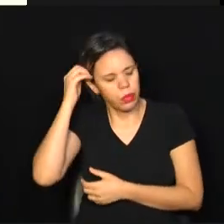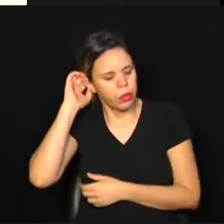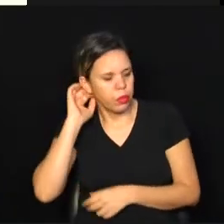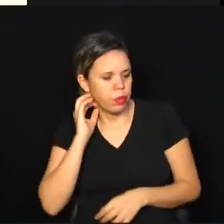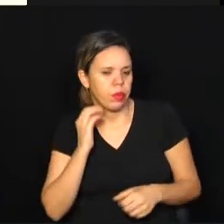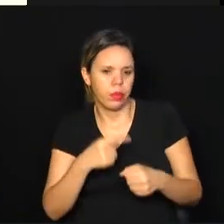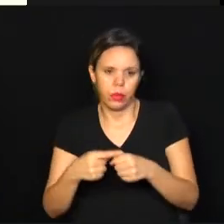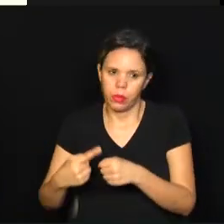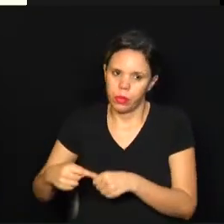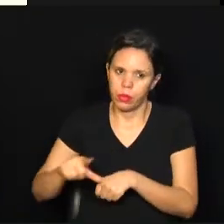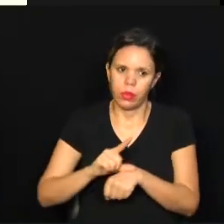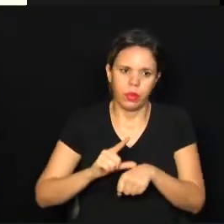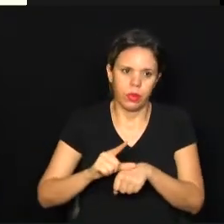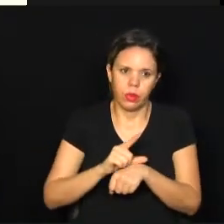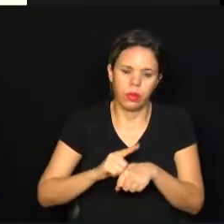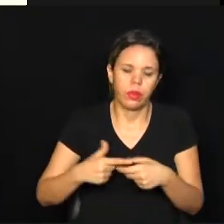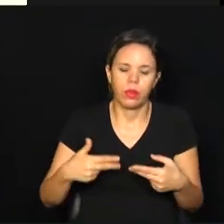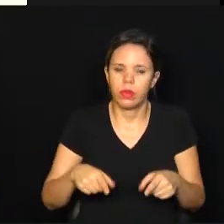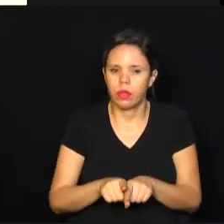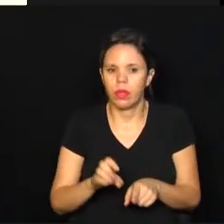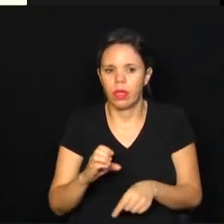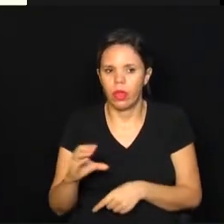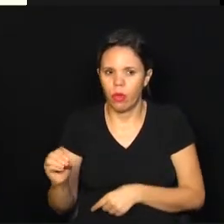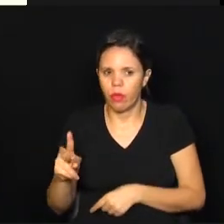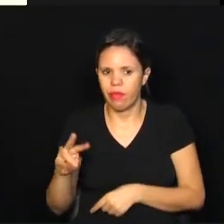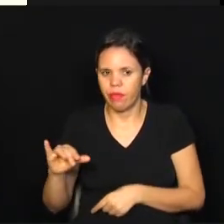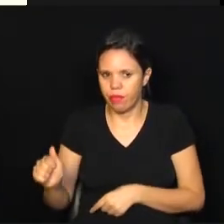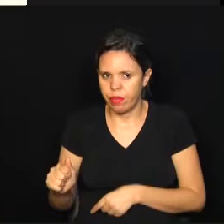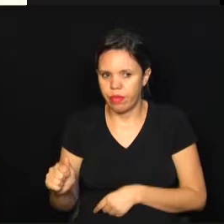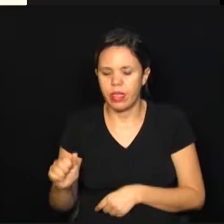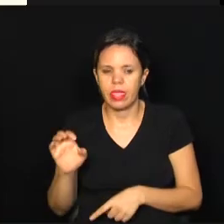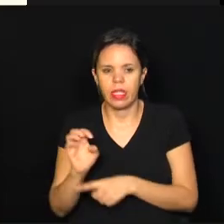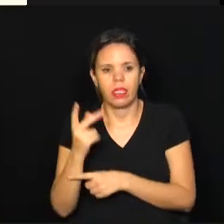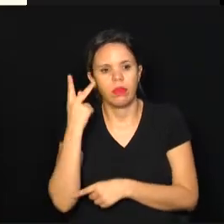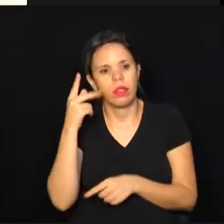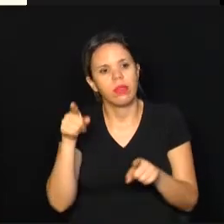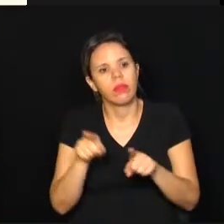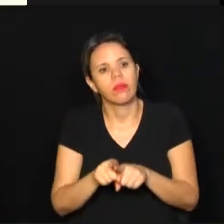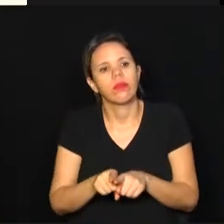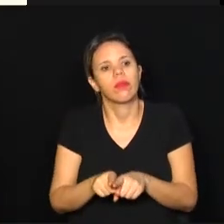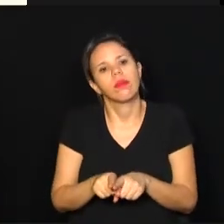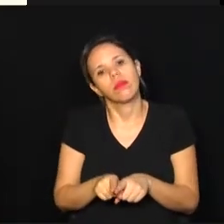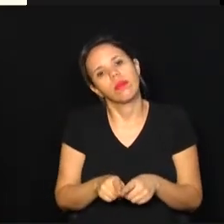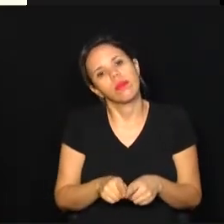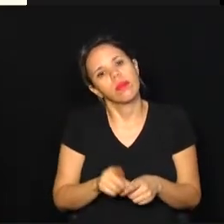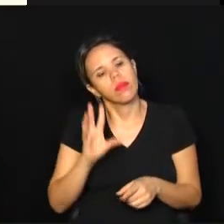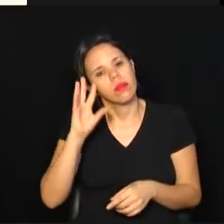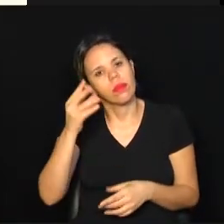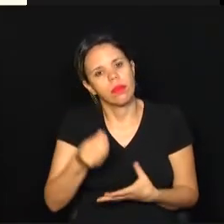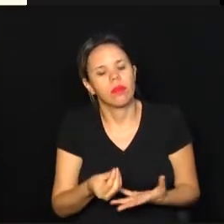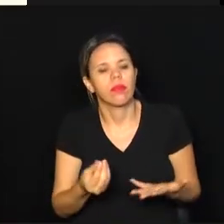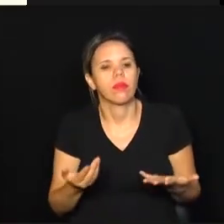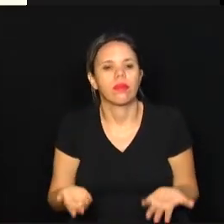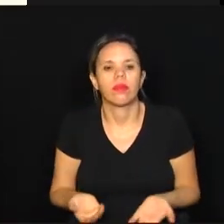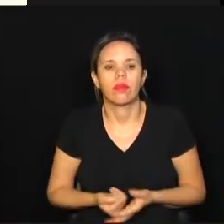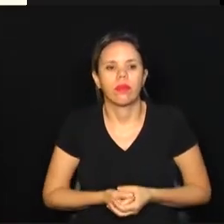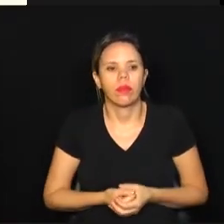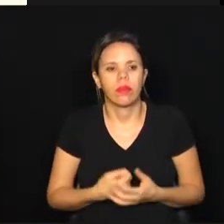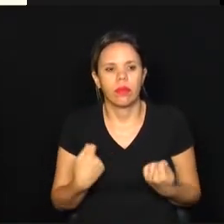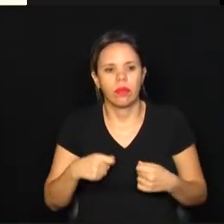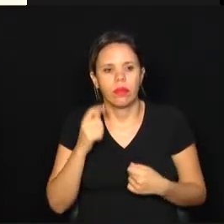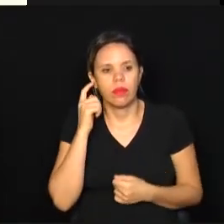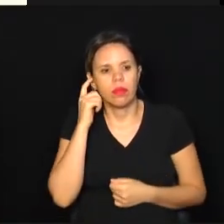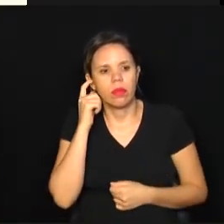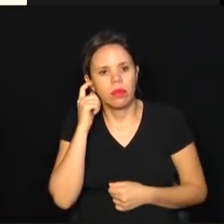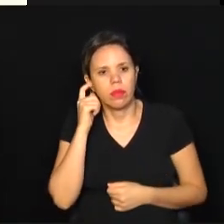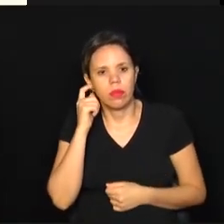na legislação de ecovilas, como o estado de São Paulo também, a nível de Grapuaba, entender a necessidade de